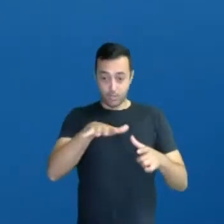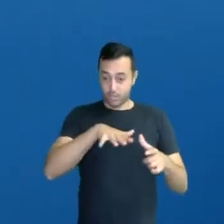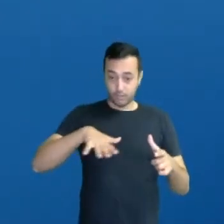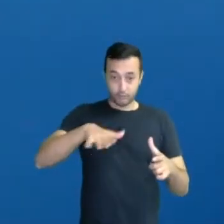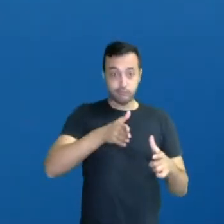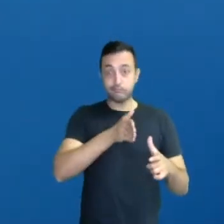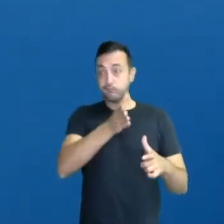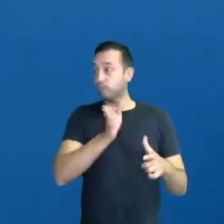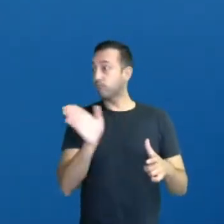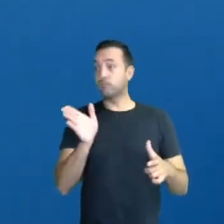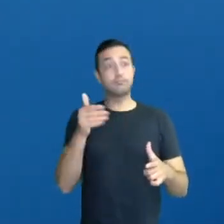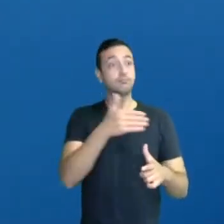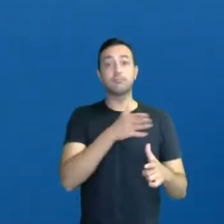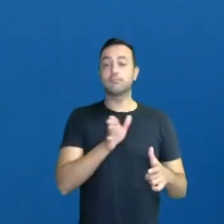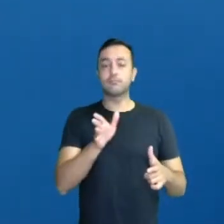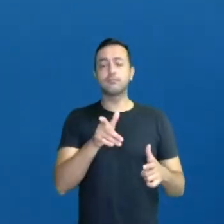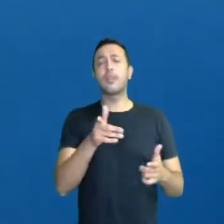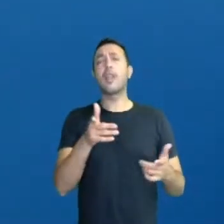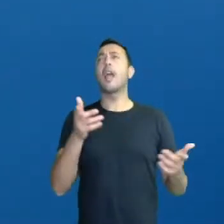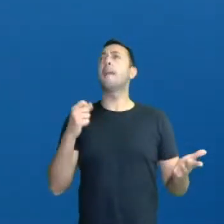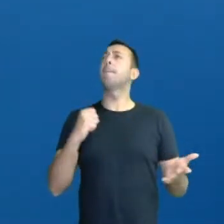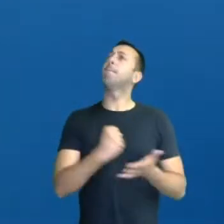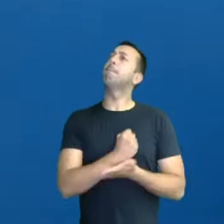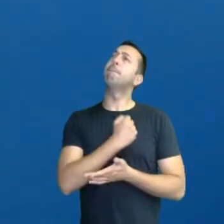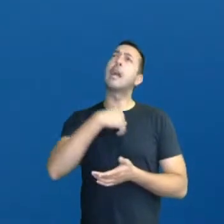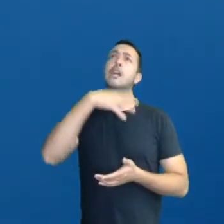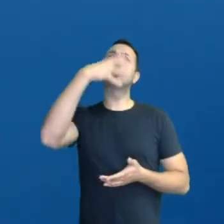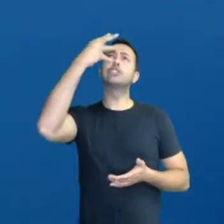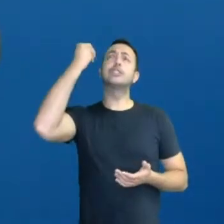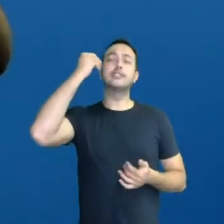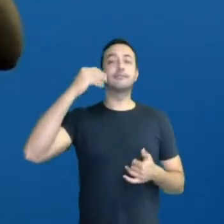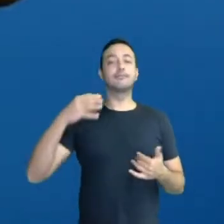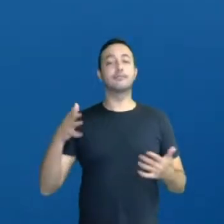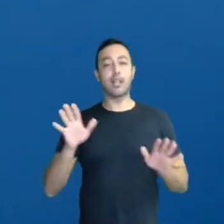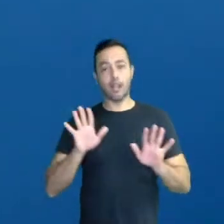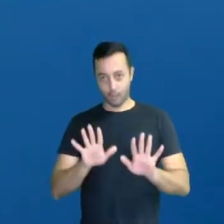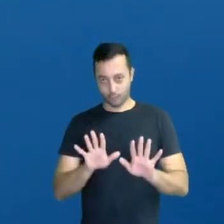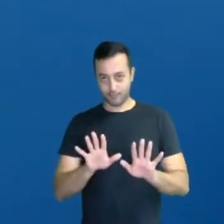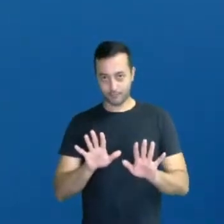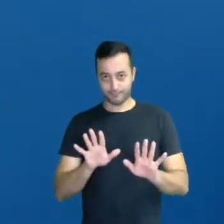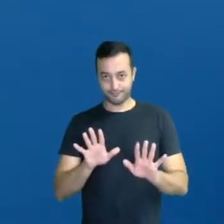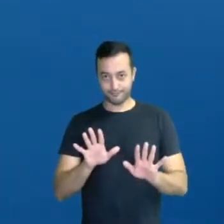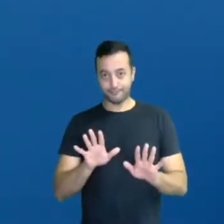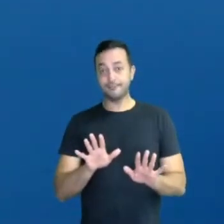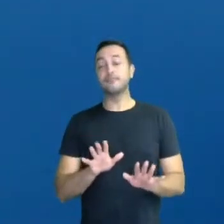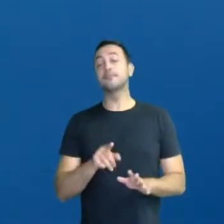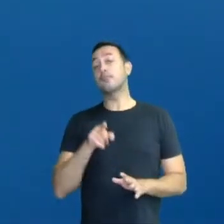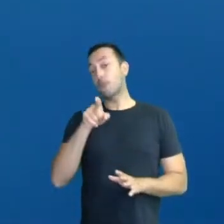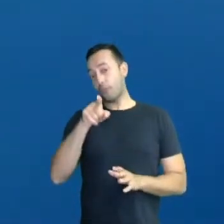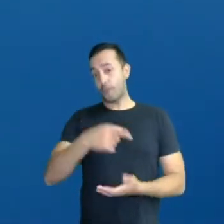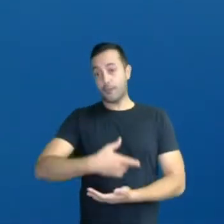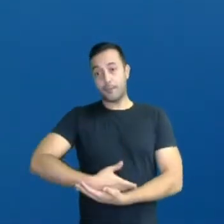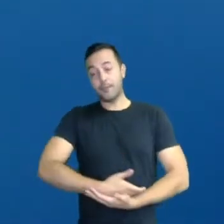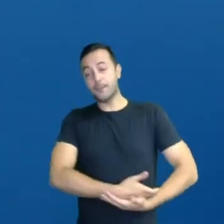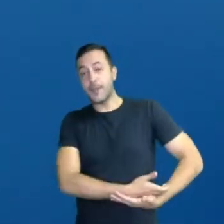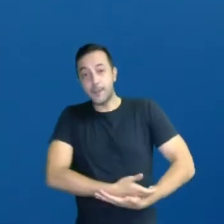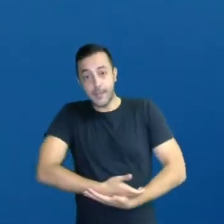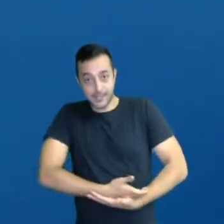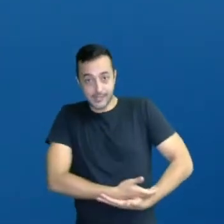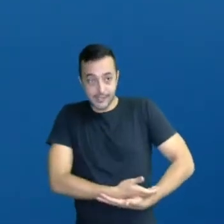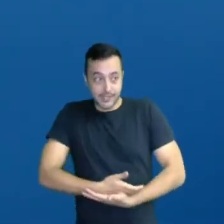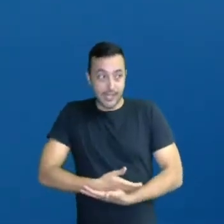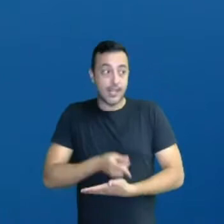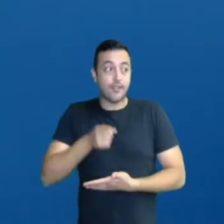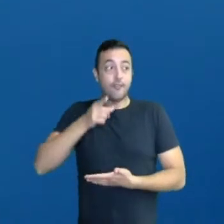espacial? Professora, poxa, esqueci. E agora? Calma. Quando você é bebezinho,